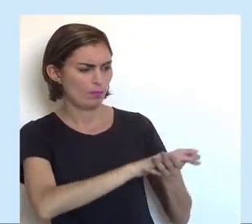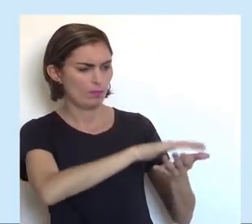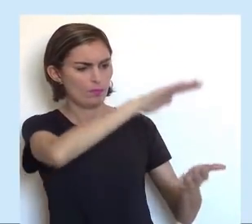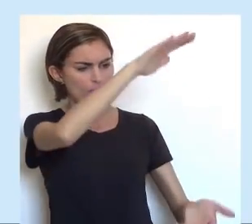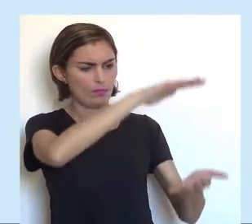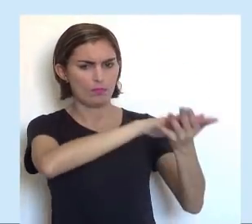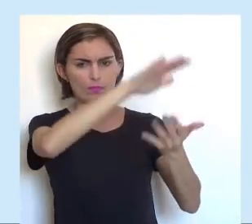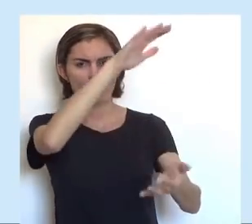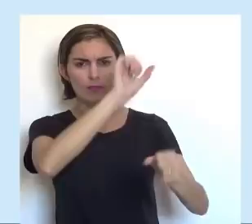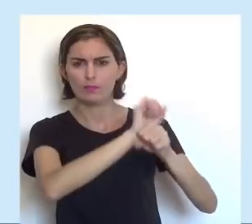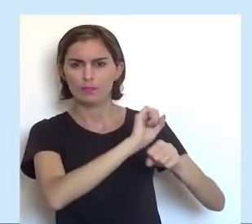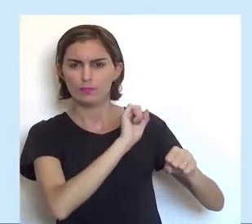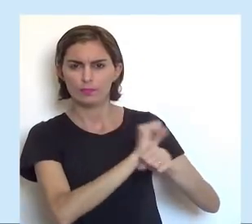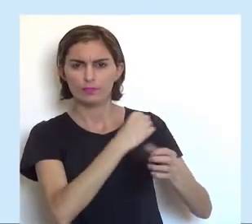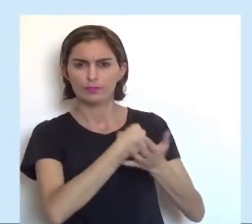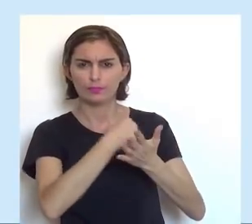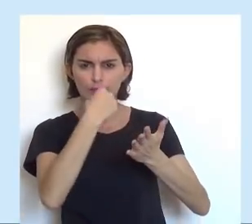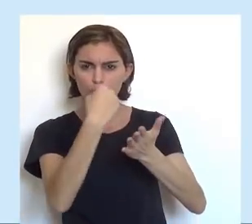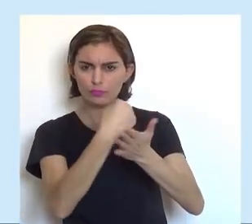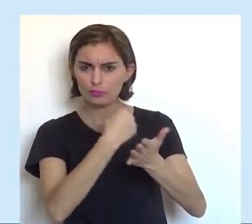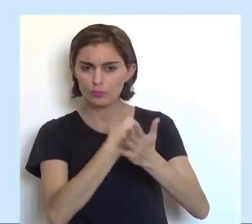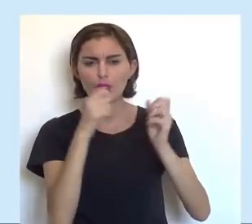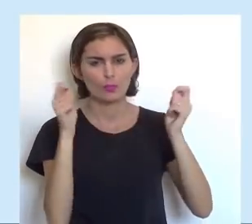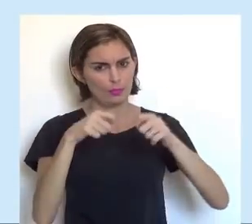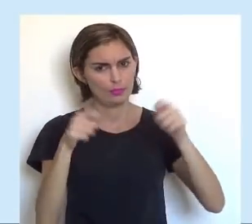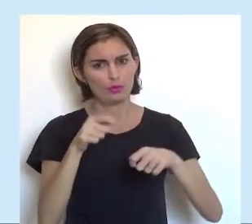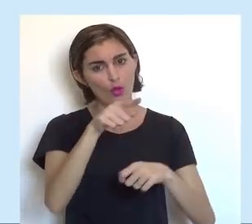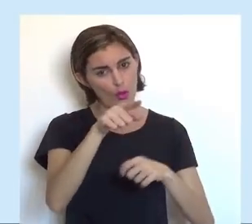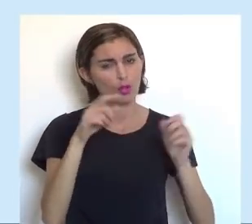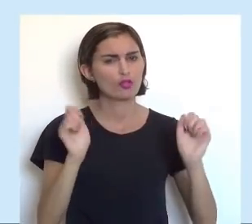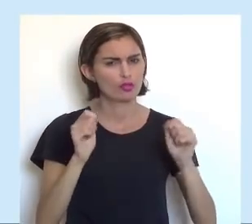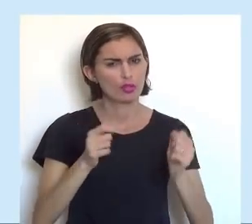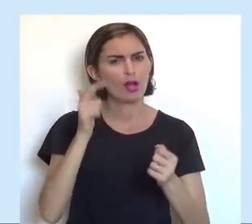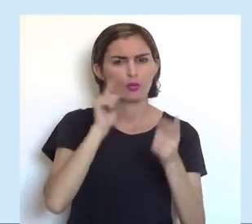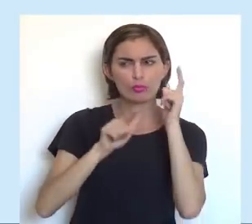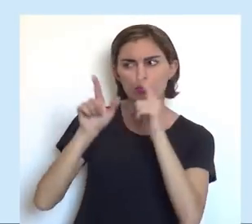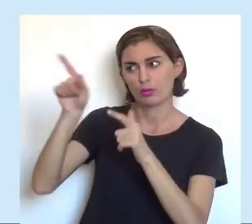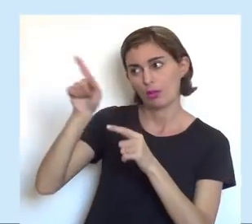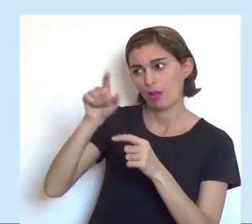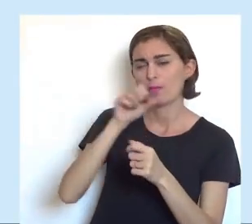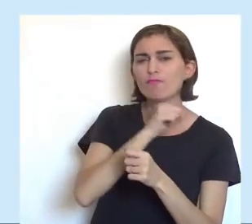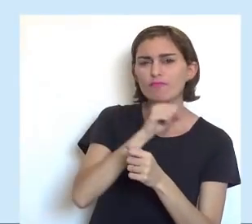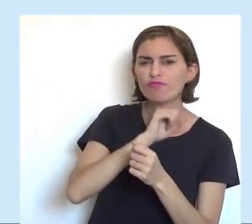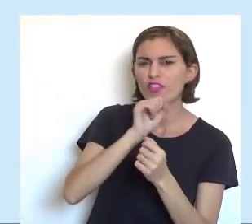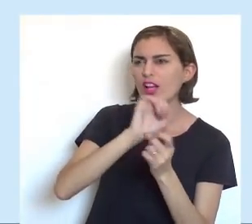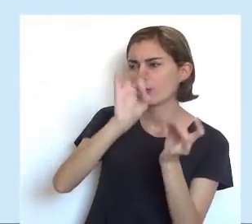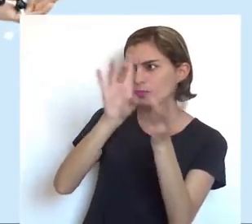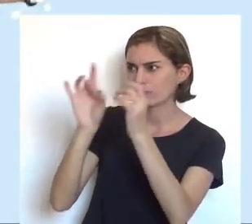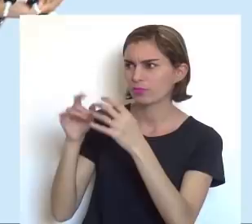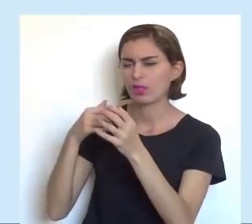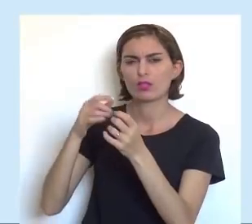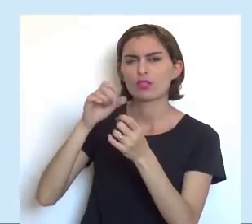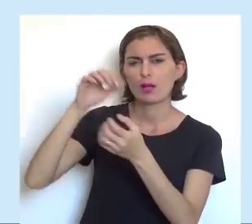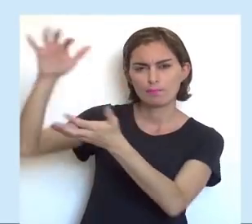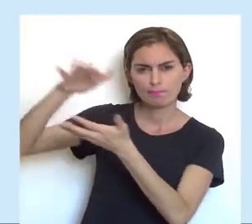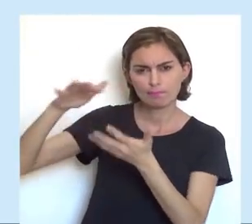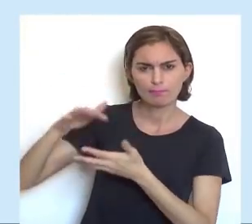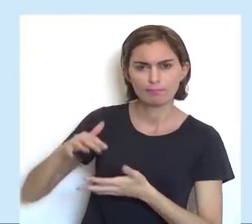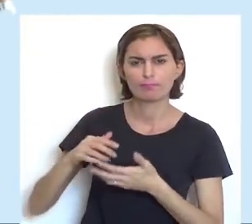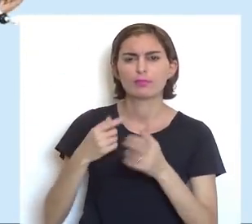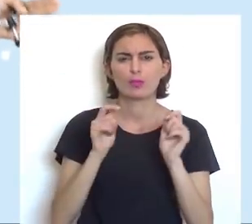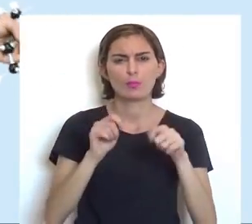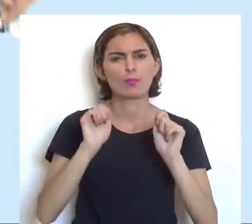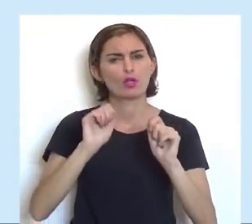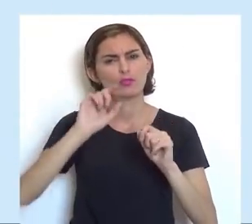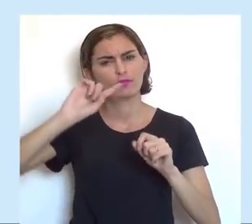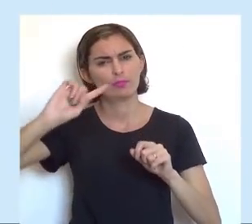estoque aguardando um documento para poder, olha, CONAMA, eu já destinei essa quantidade de pneu, então eu posso vender mais 1.000 pneus,